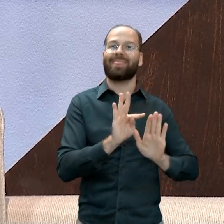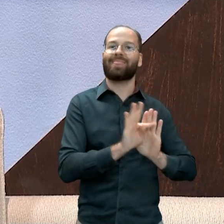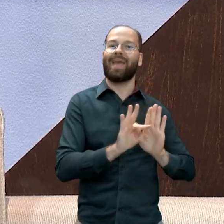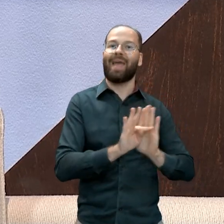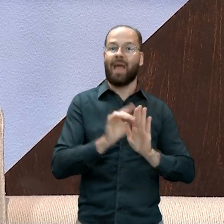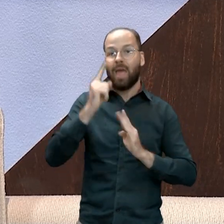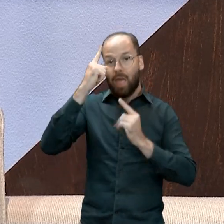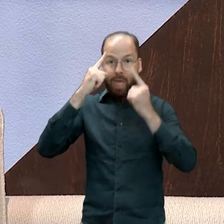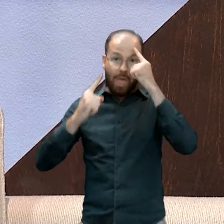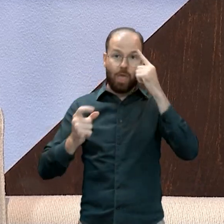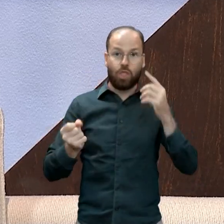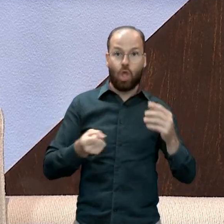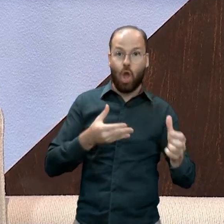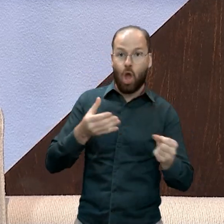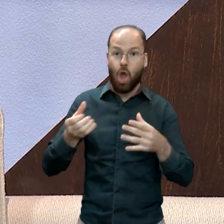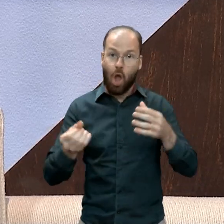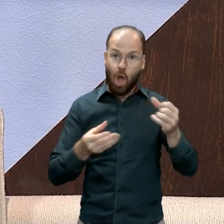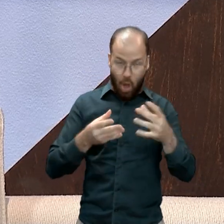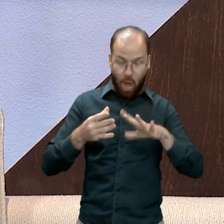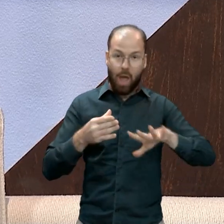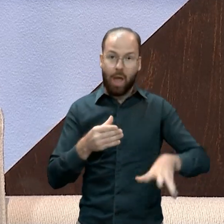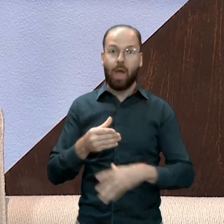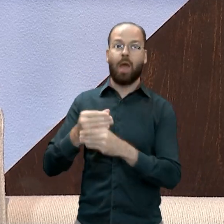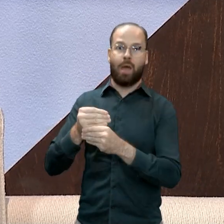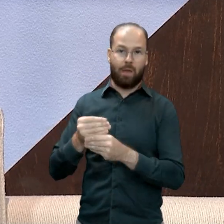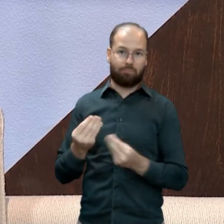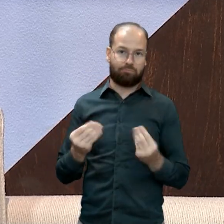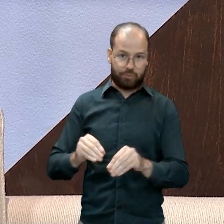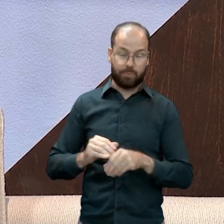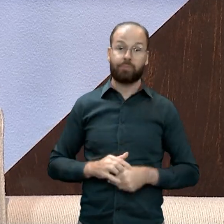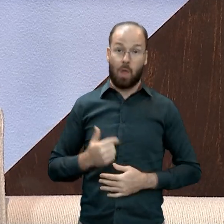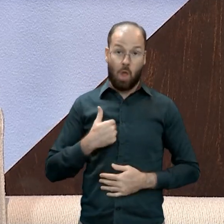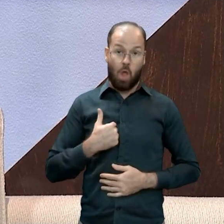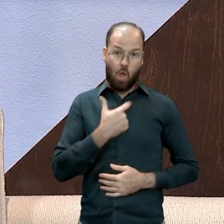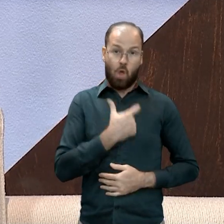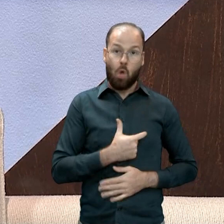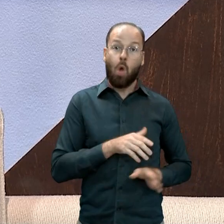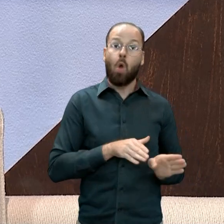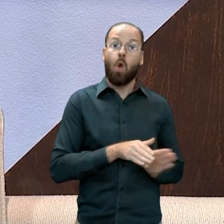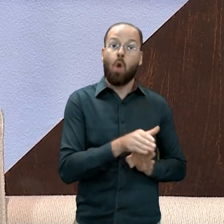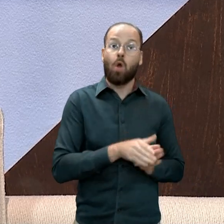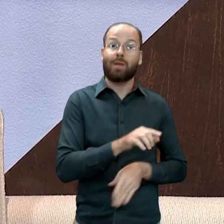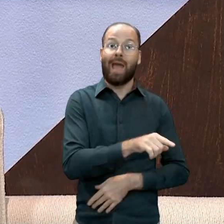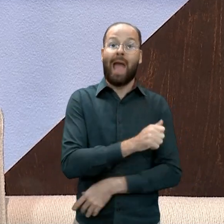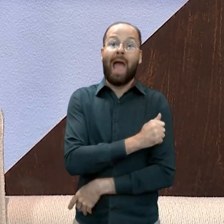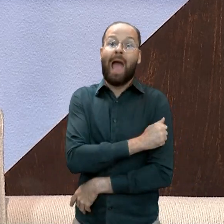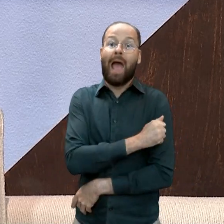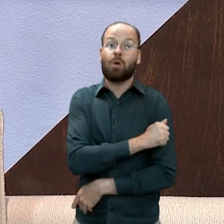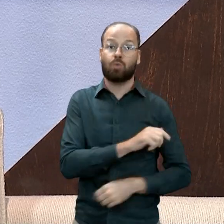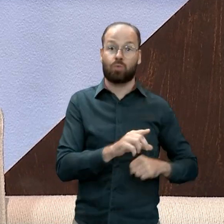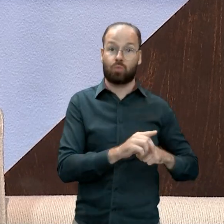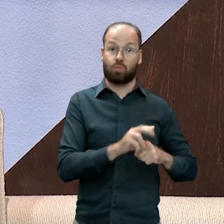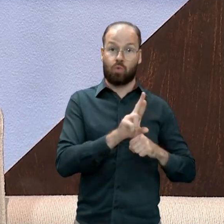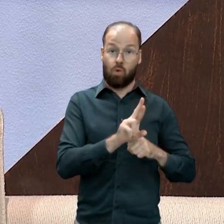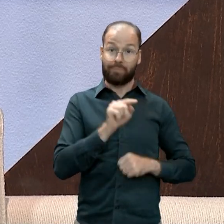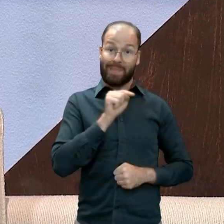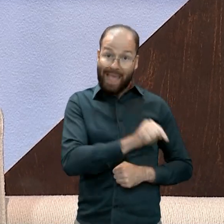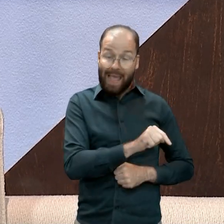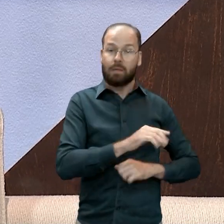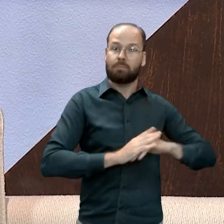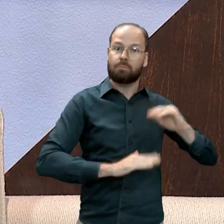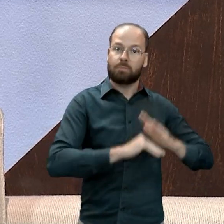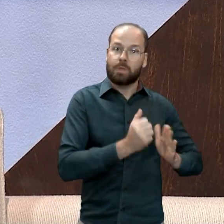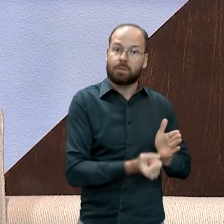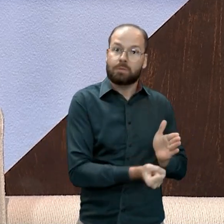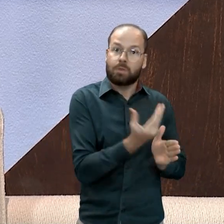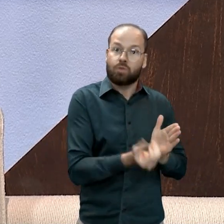premência de colocação, né? Eu oriento hoje um trabalho de doutorado em que o aluno desenvolve utilizando